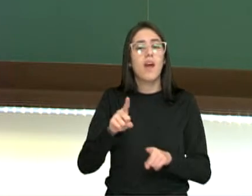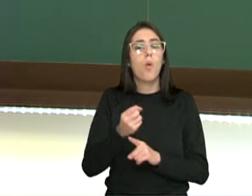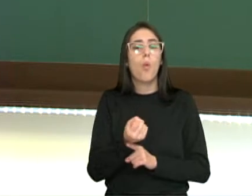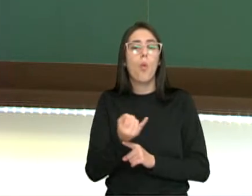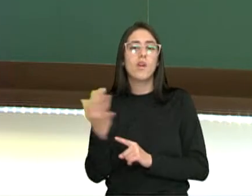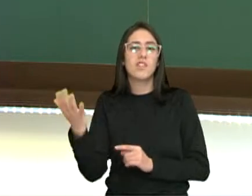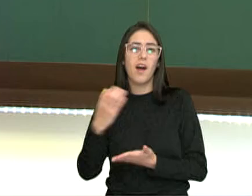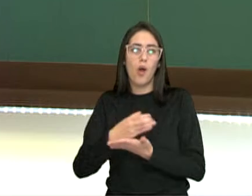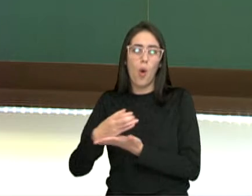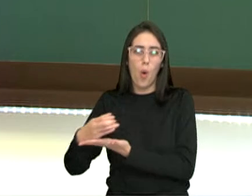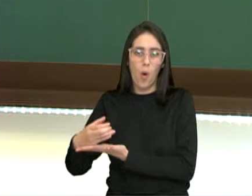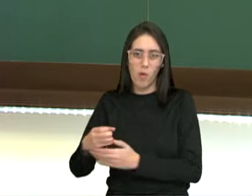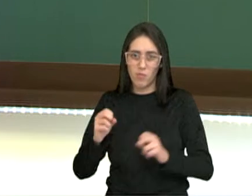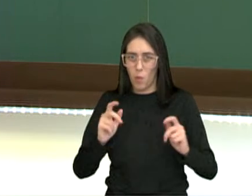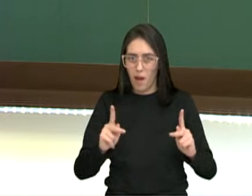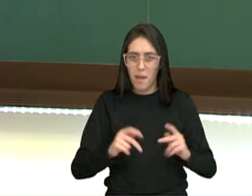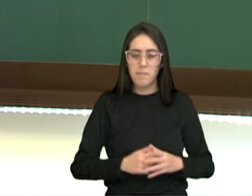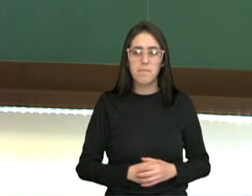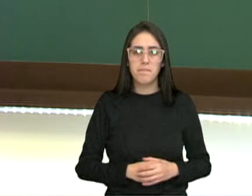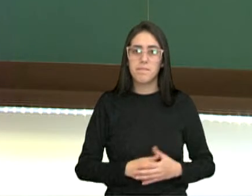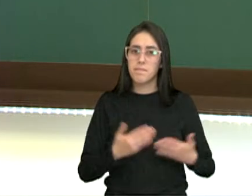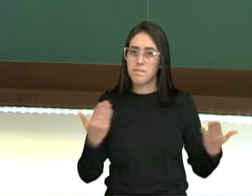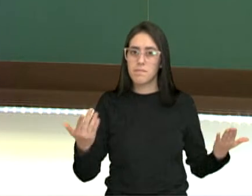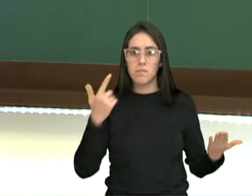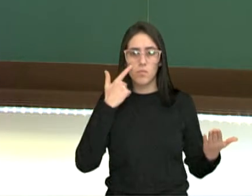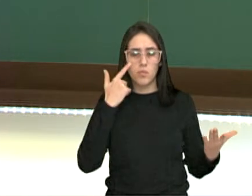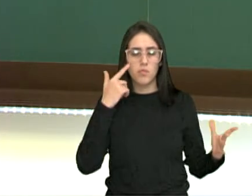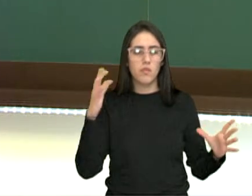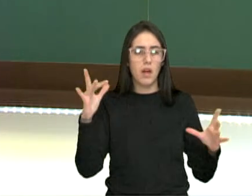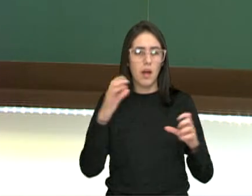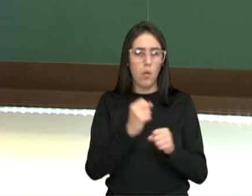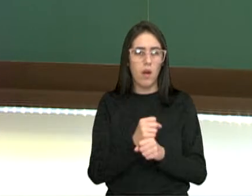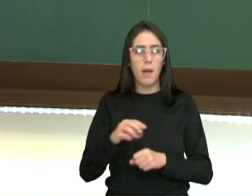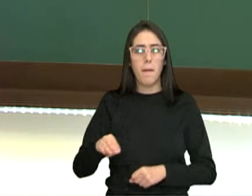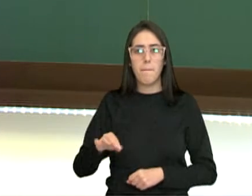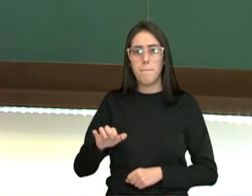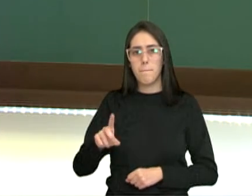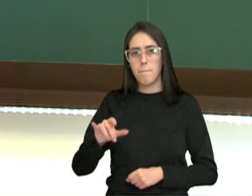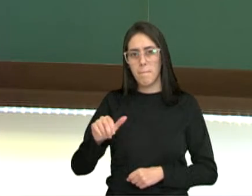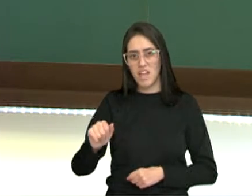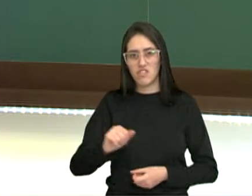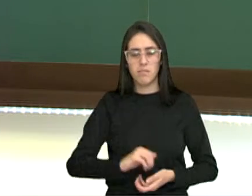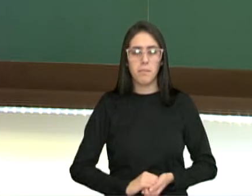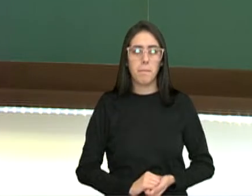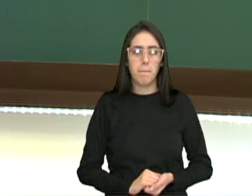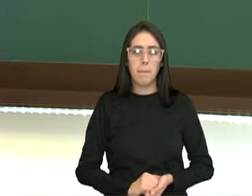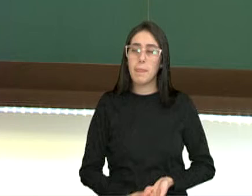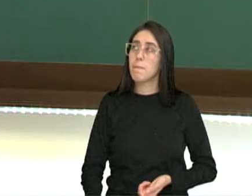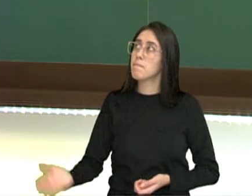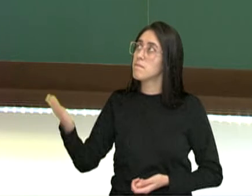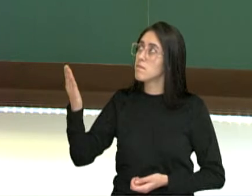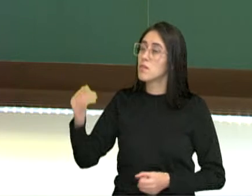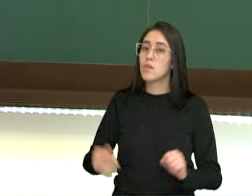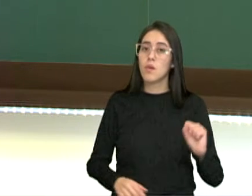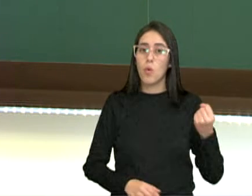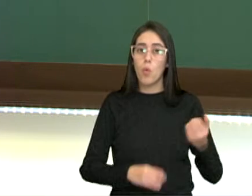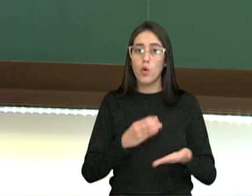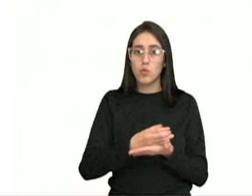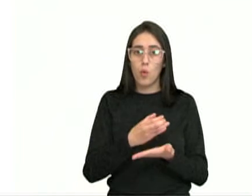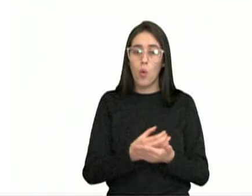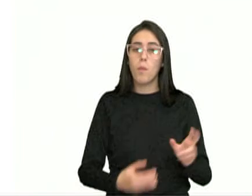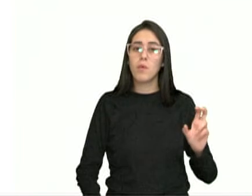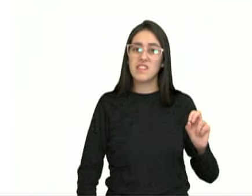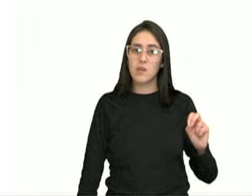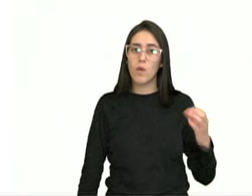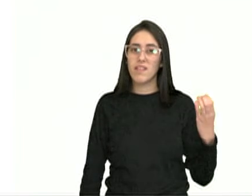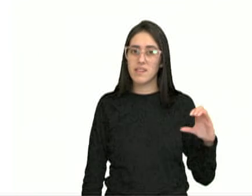quantidade de copos, ok? Então, vamos calcular agora a nossa média? Então, olha só, 8 copos, 50